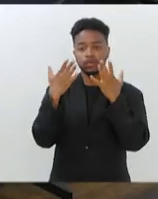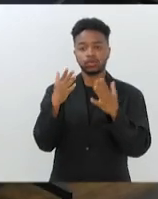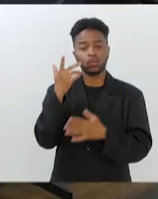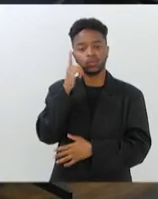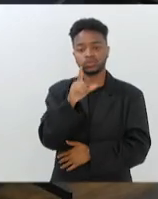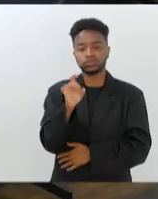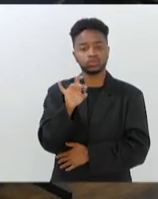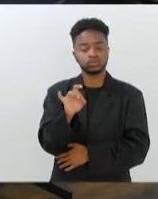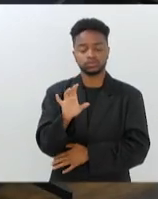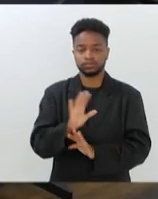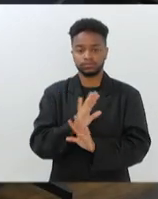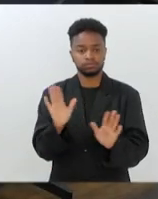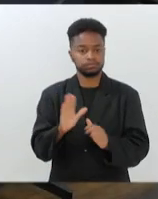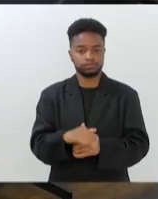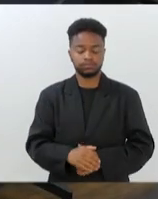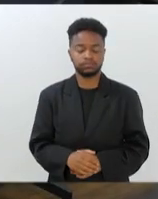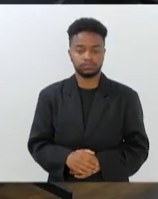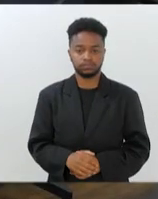própria por si